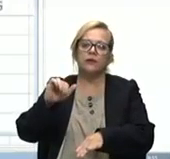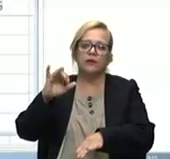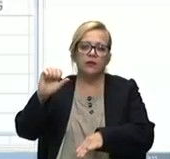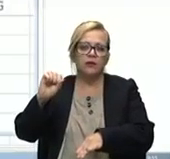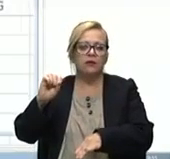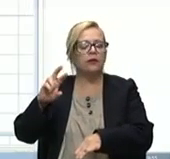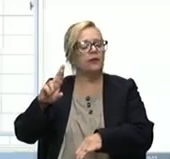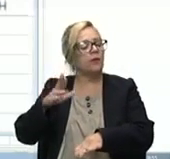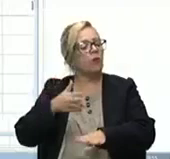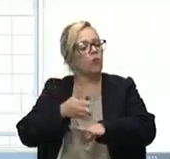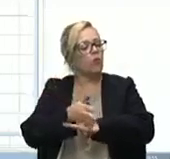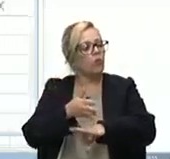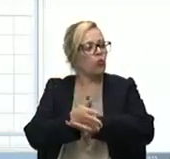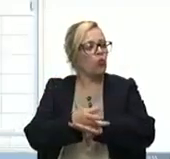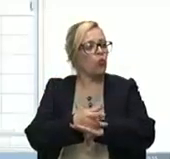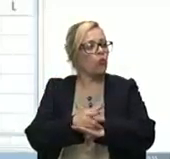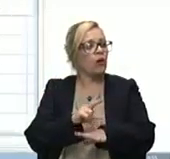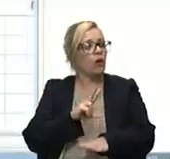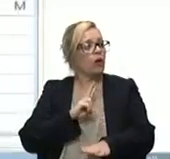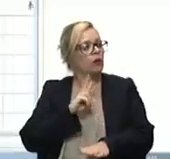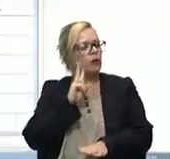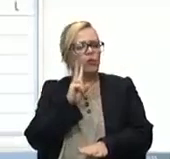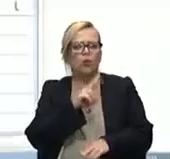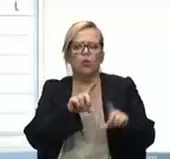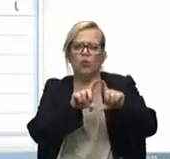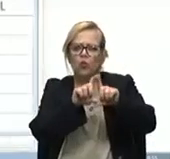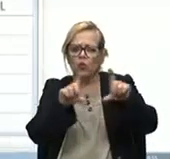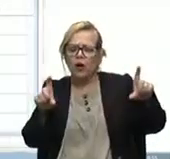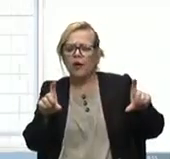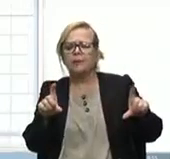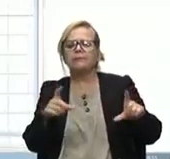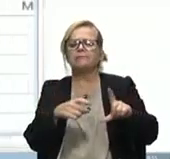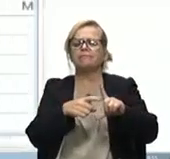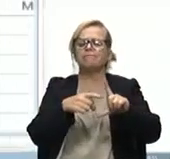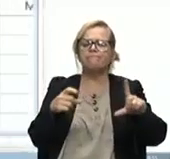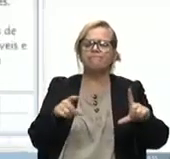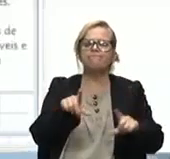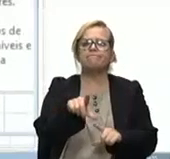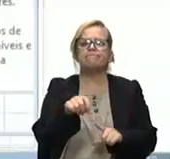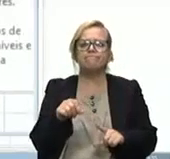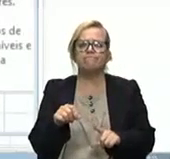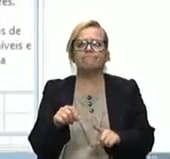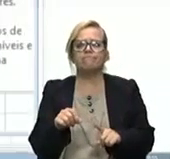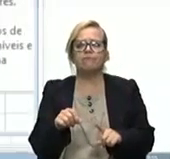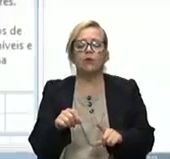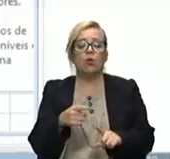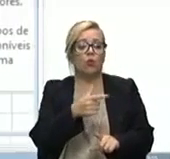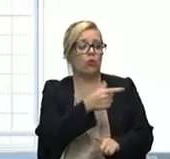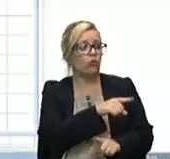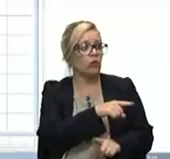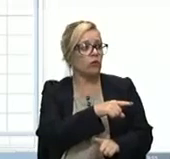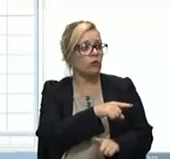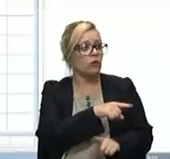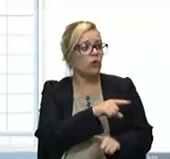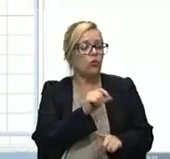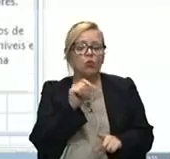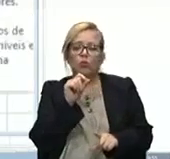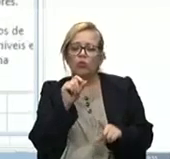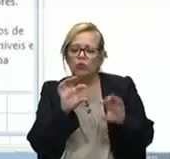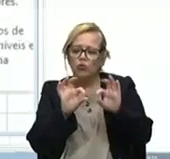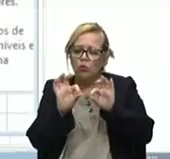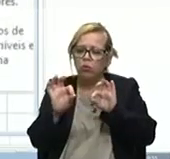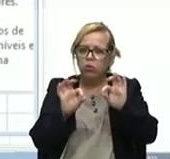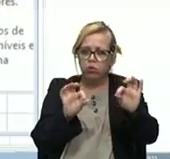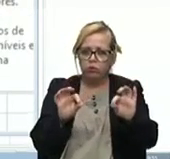Na barra de ferramentas, serão apresentadas algumas opções, alguns gráficos. Eu vou na opção Gráfico de Dispersão, que é esse que tem os pontos dispersos no